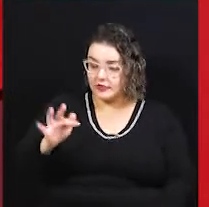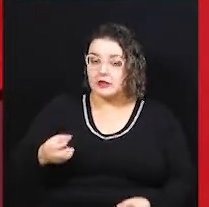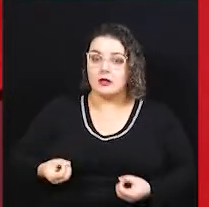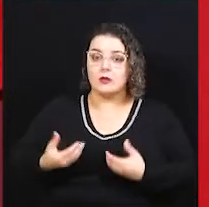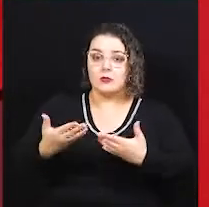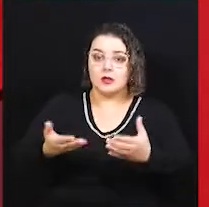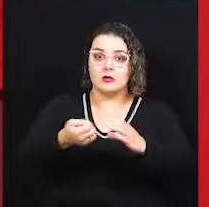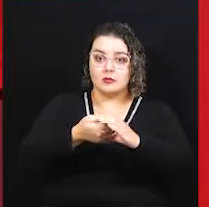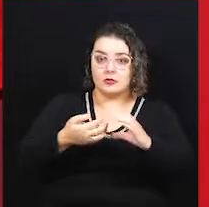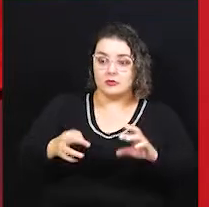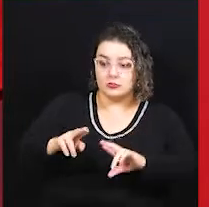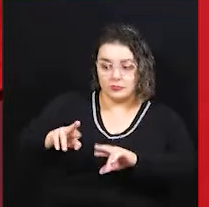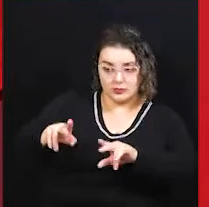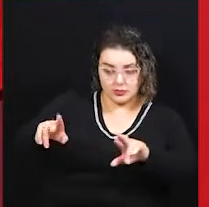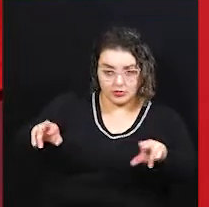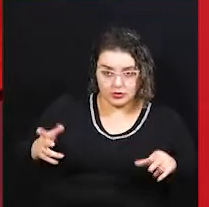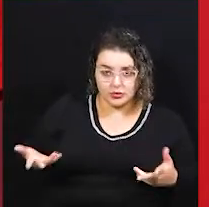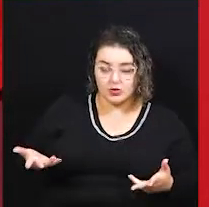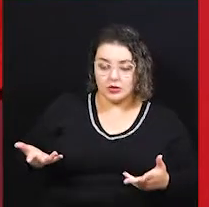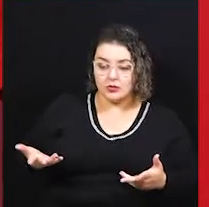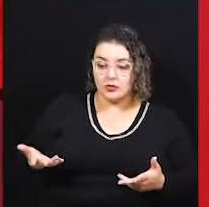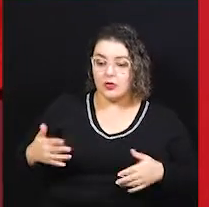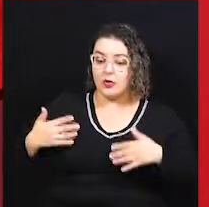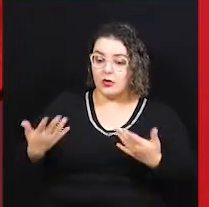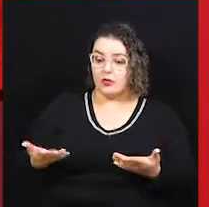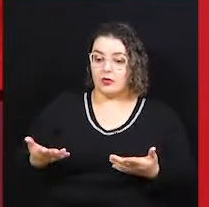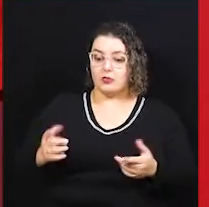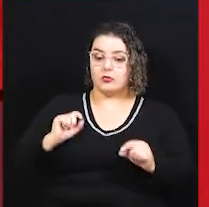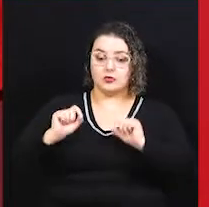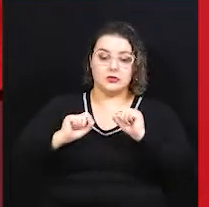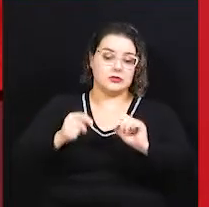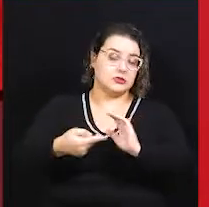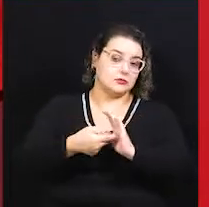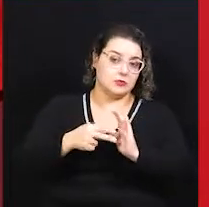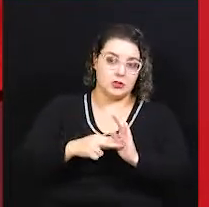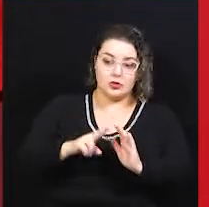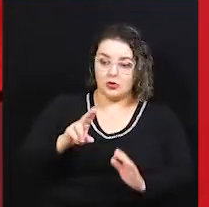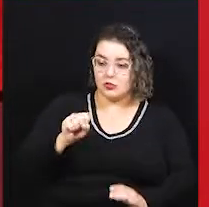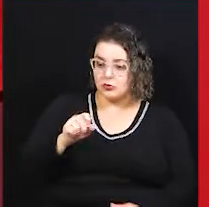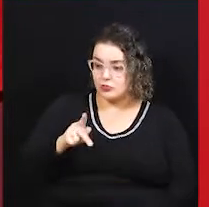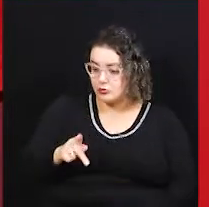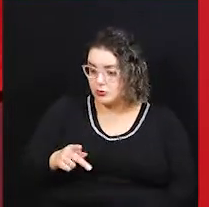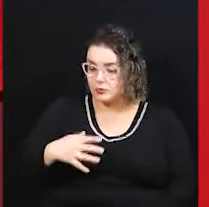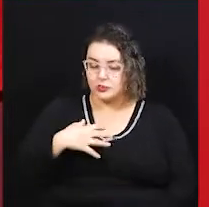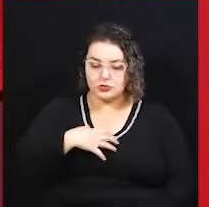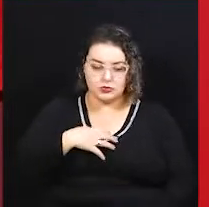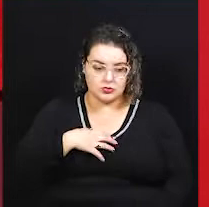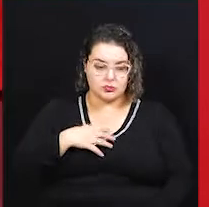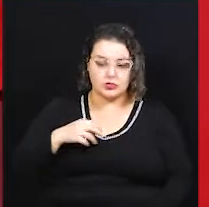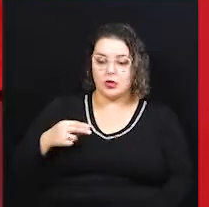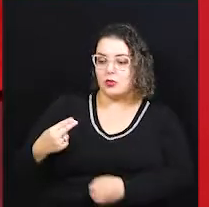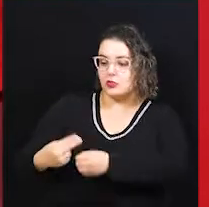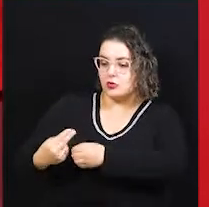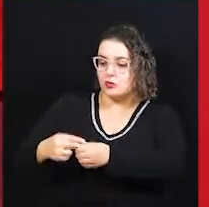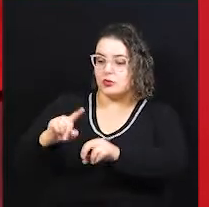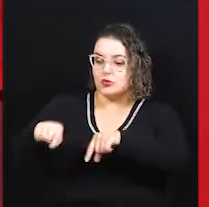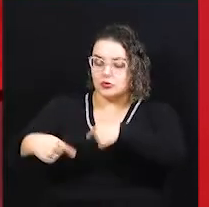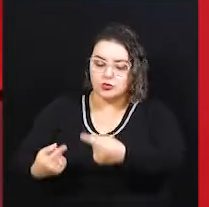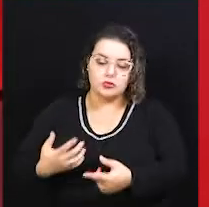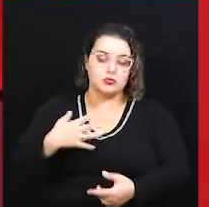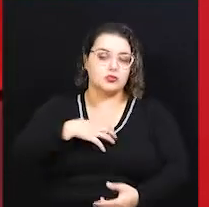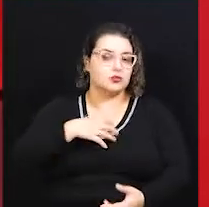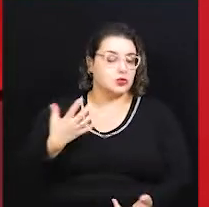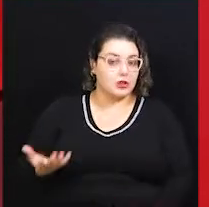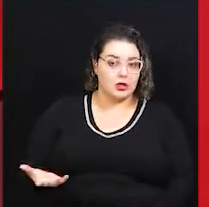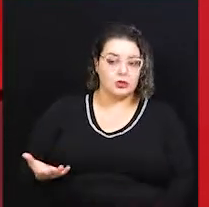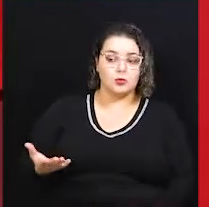apresenta características diferentes, Então, quer dizer, a USP é de uma forma, a Unicamp é de outra